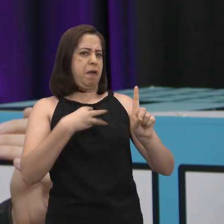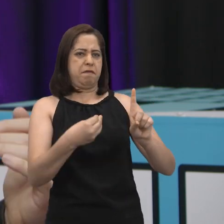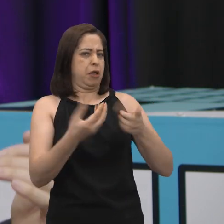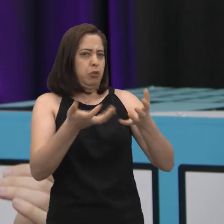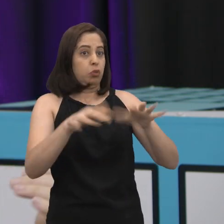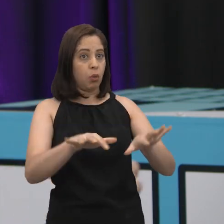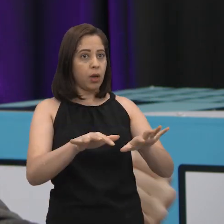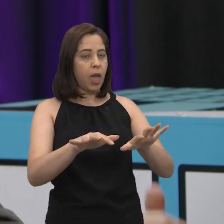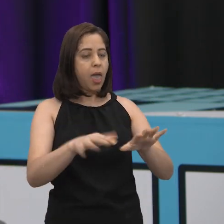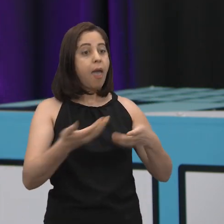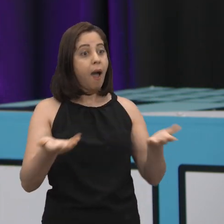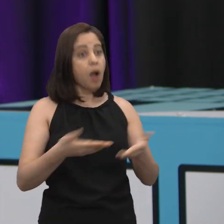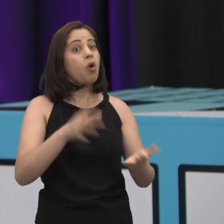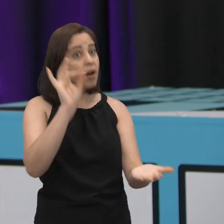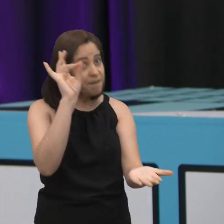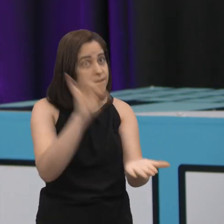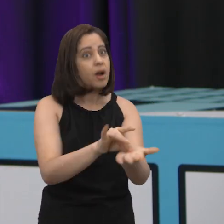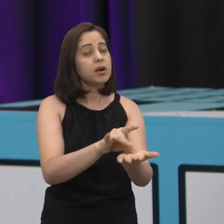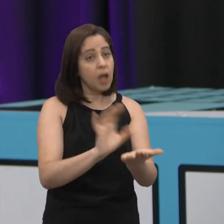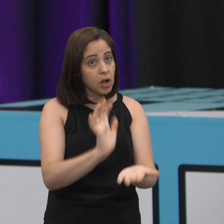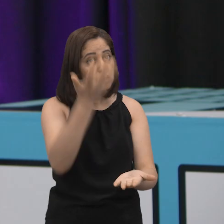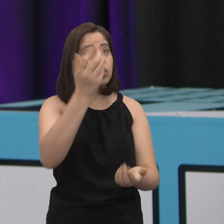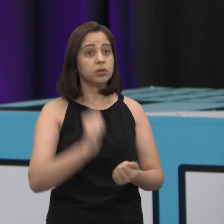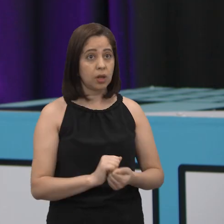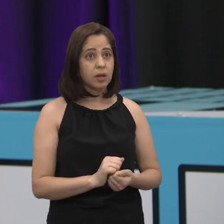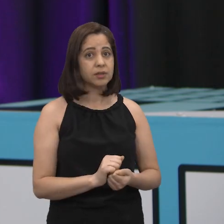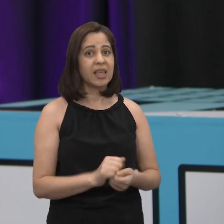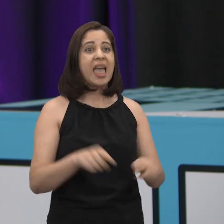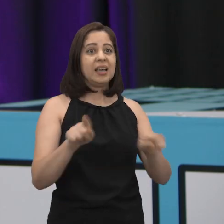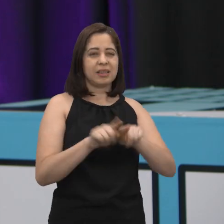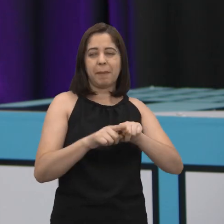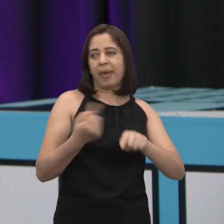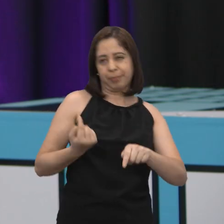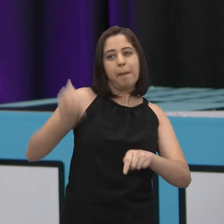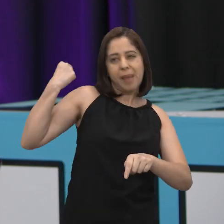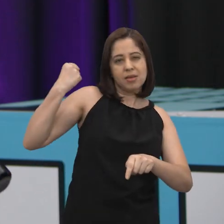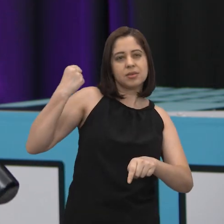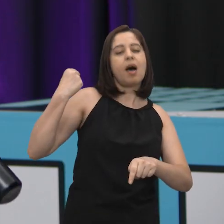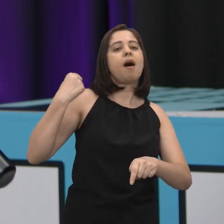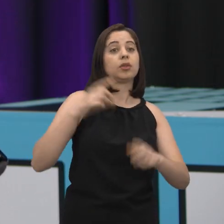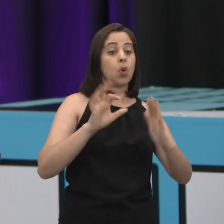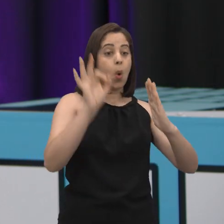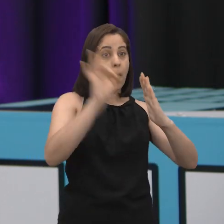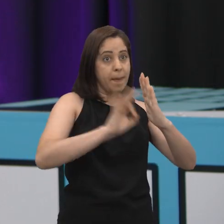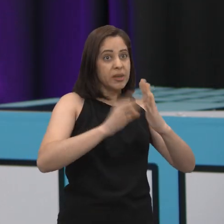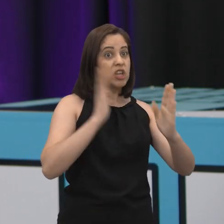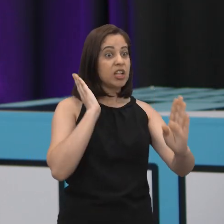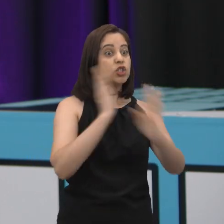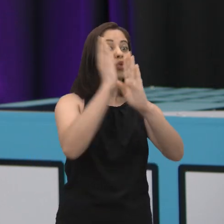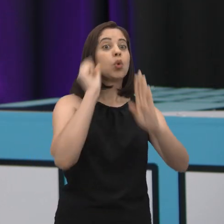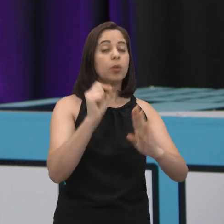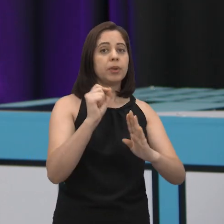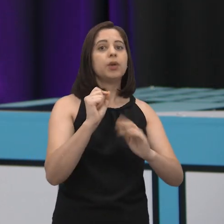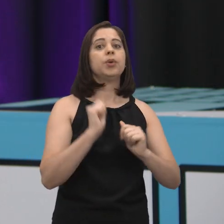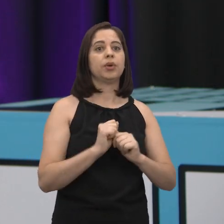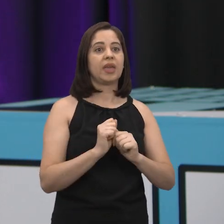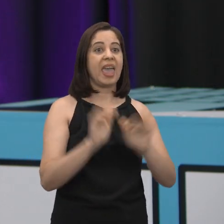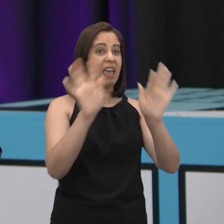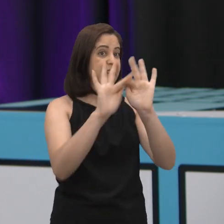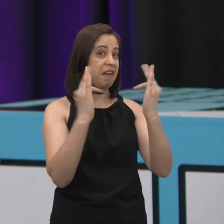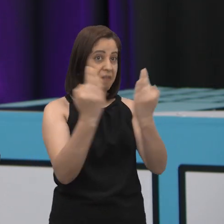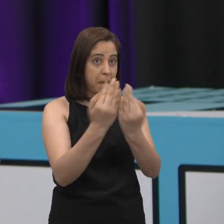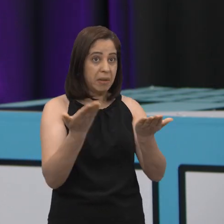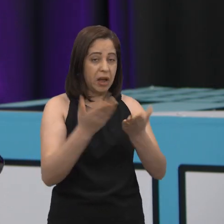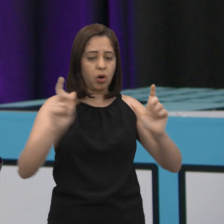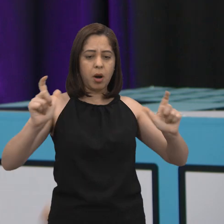de um crescimento menor da população ao longo do tempo. Também já era esperado o envelhecimento populacional, a diminuição do tamanho médio